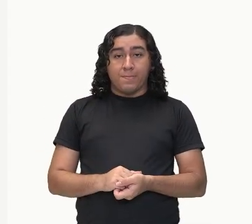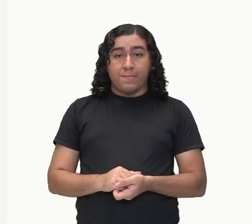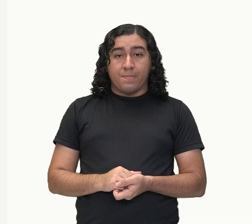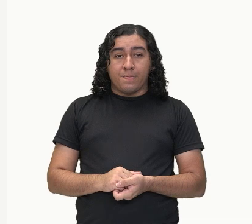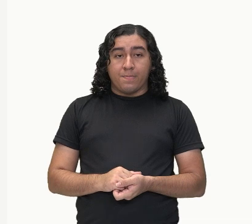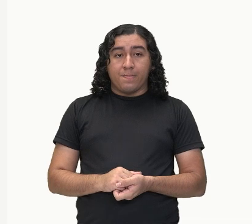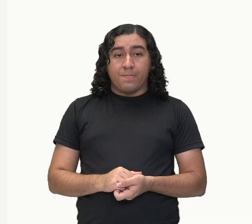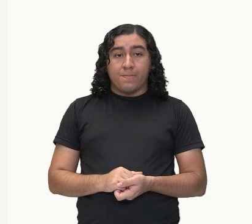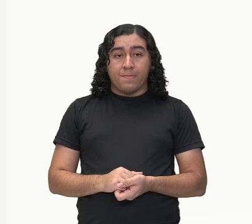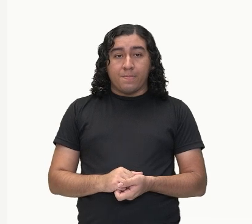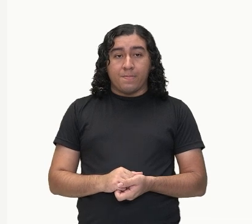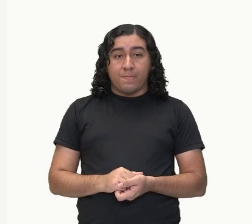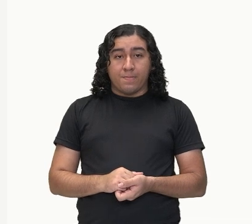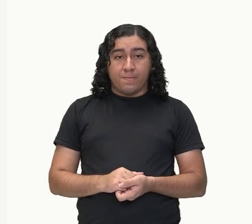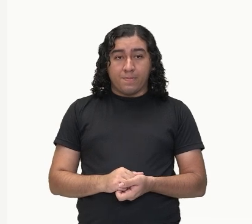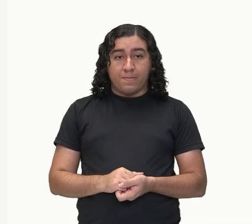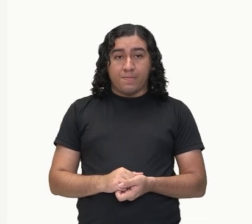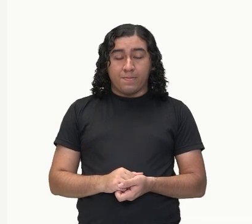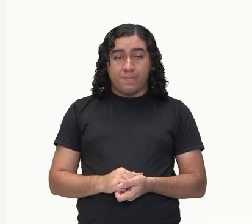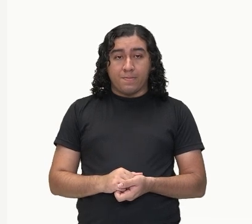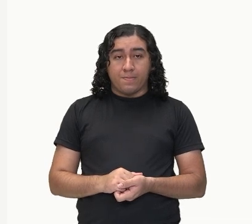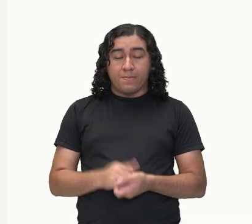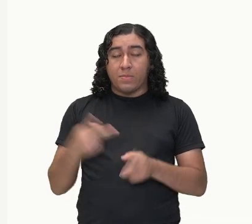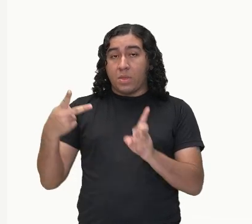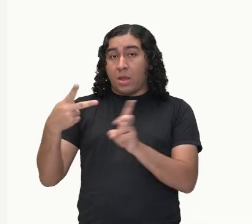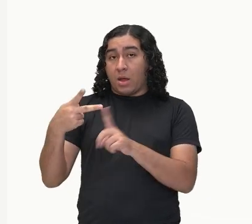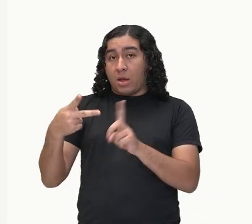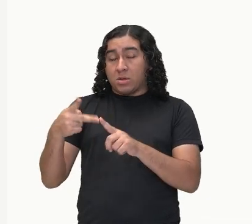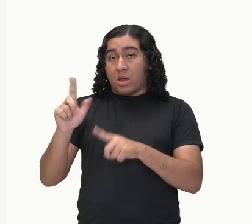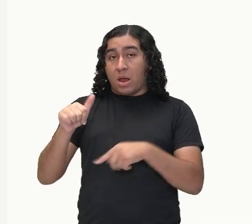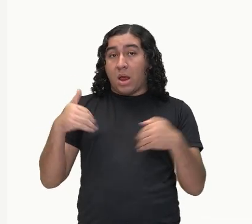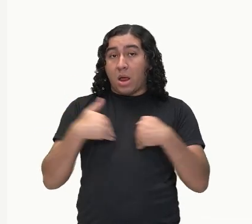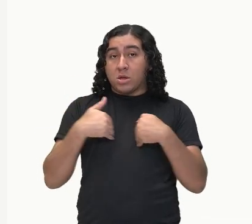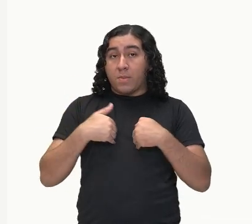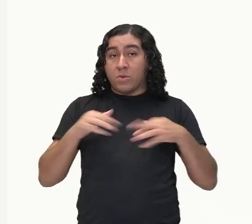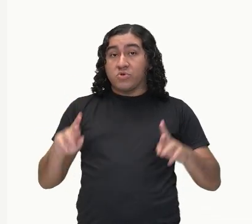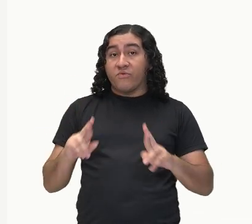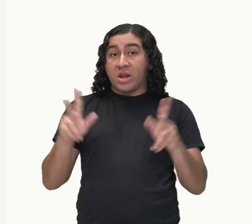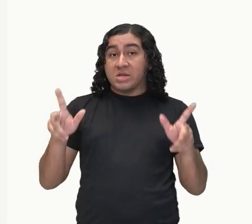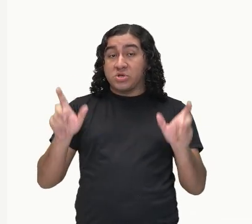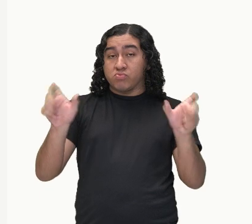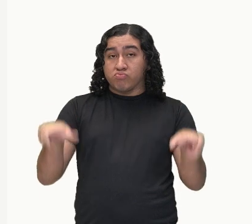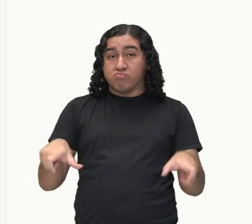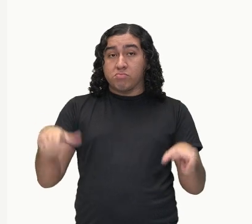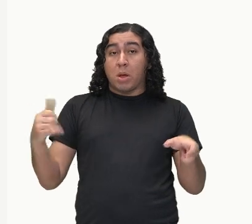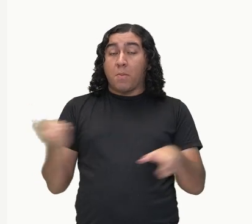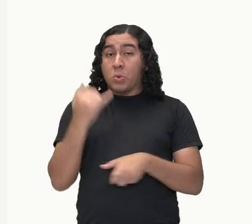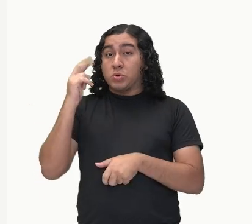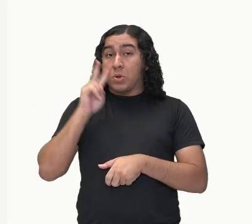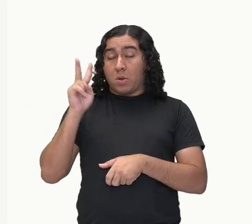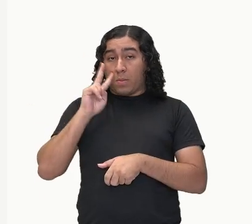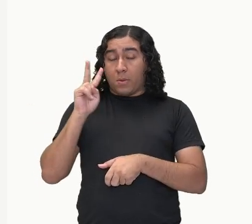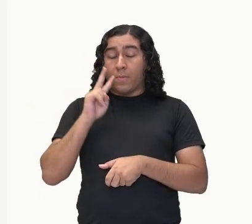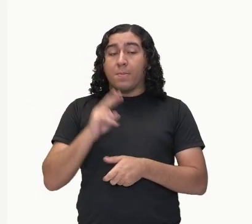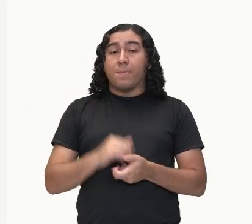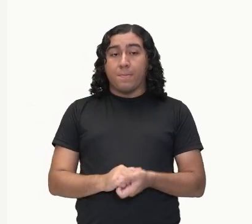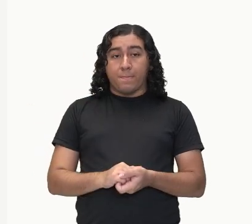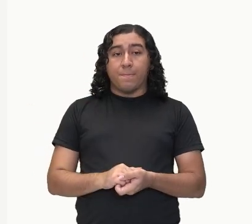falei, interespecíficas ocorrem entre indivíduos de espécies diferentes, é importante ressaltar isso